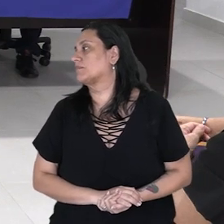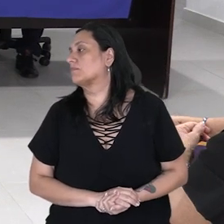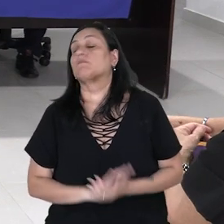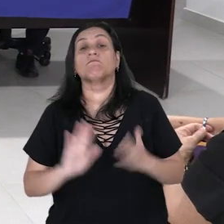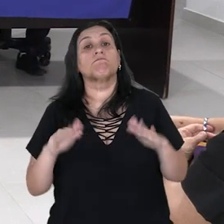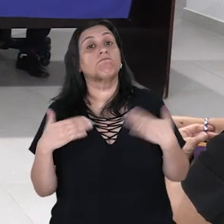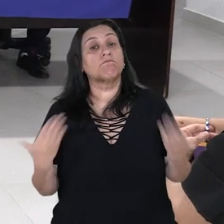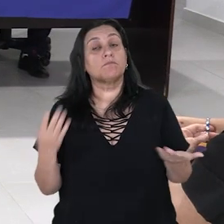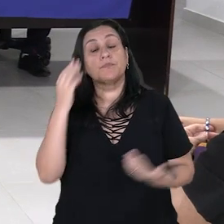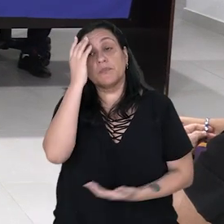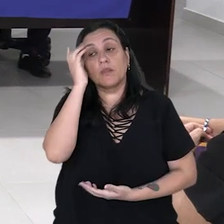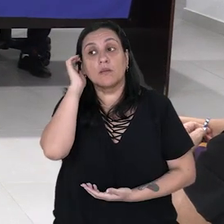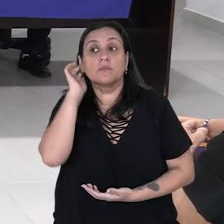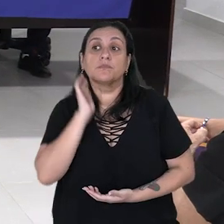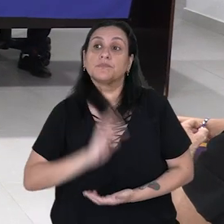Bom,